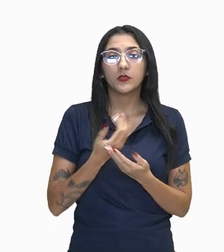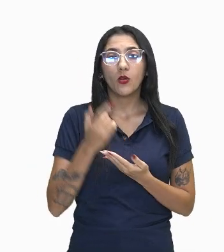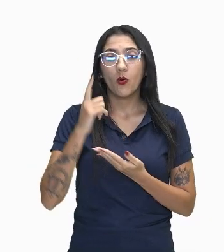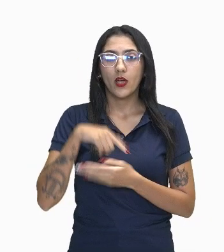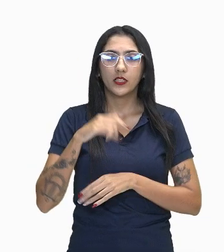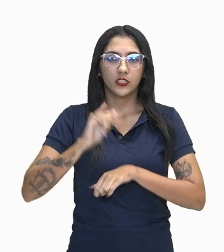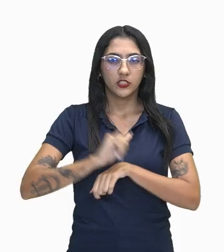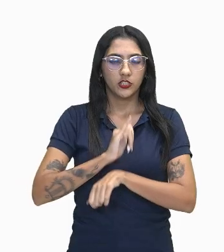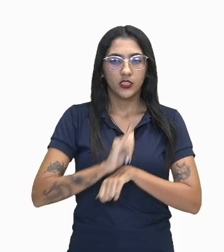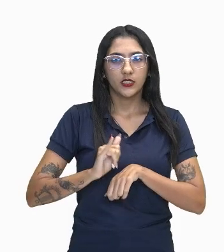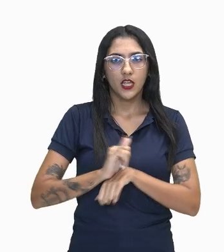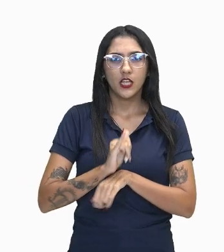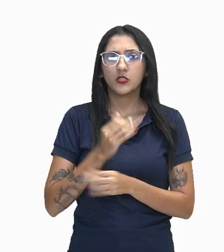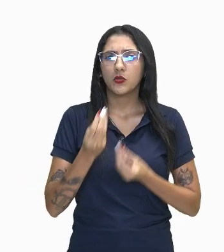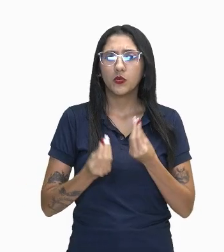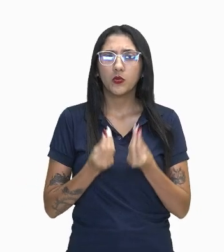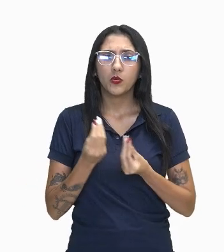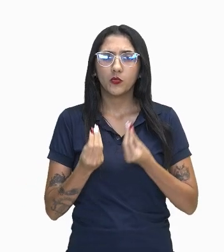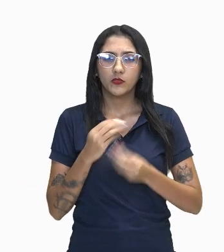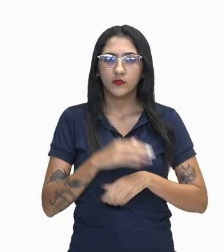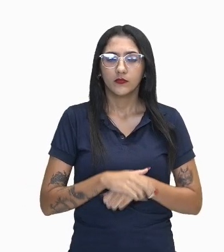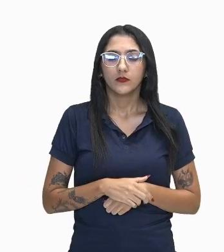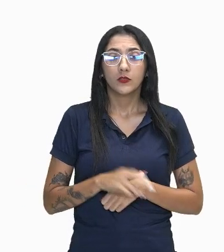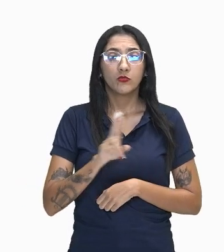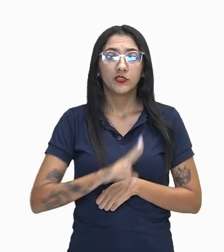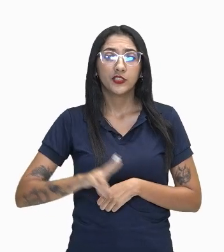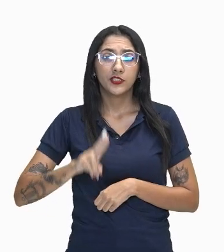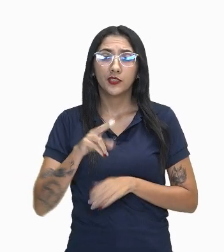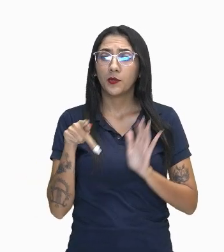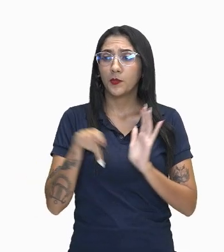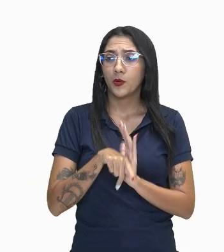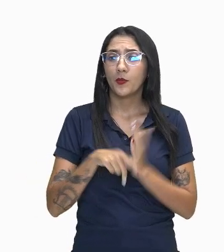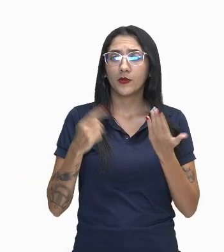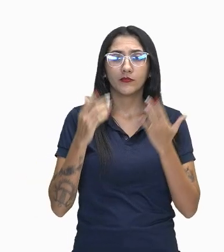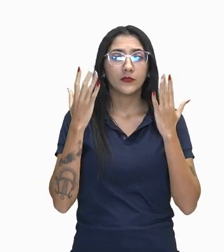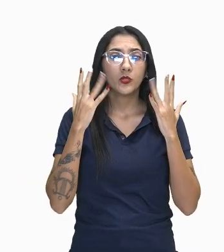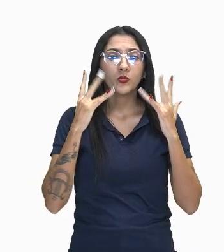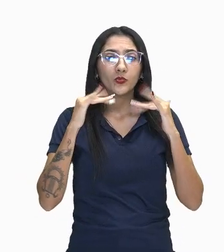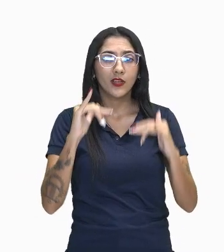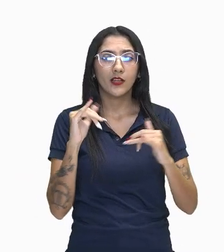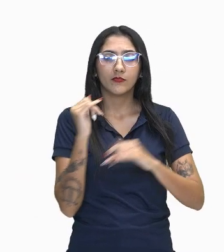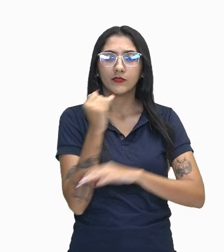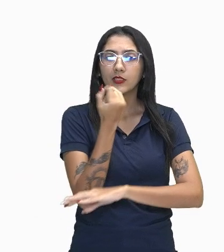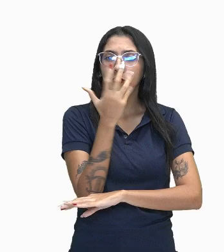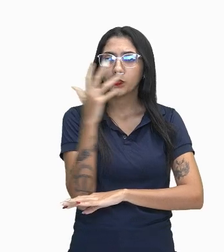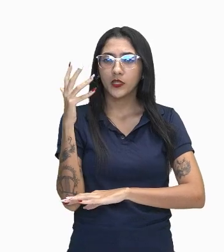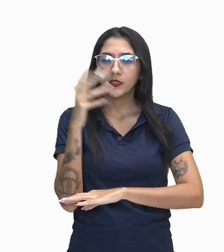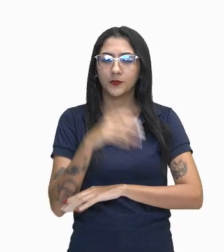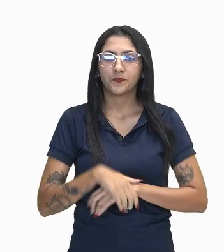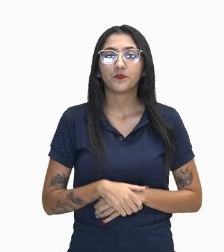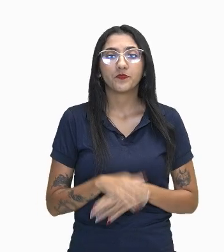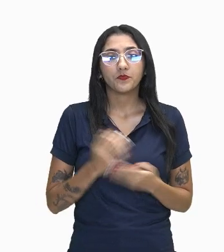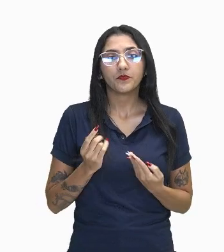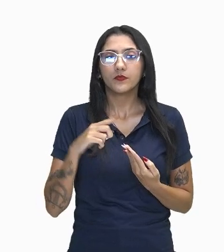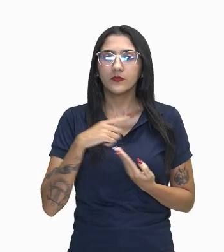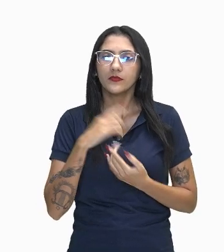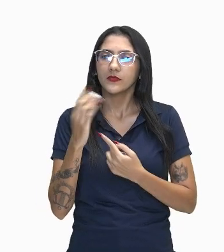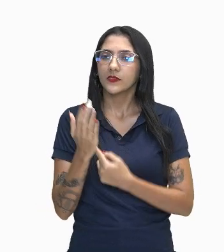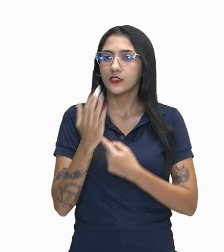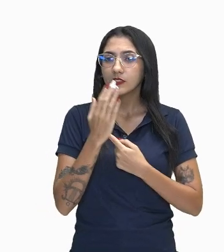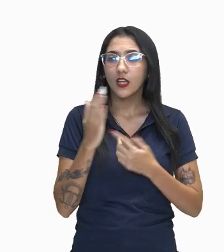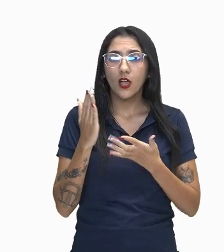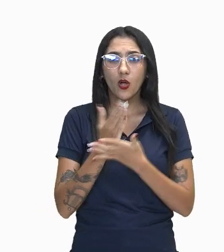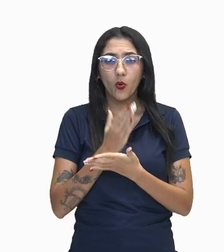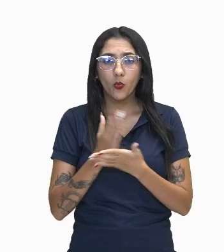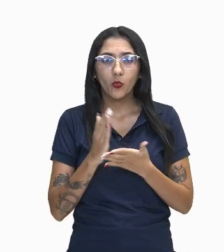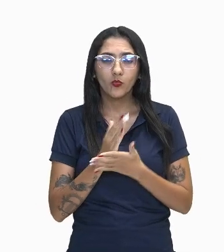recursos vinham de onde? Da própria natureza. Então, a natureza, ela oferecia ali esses recursos